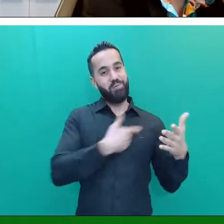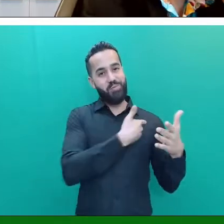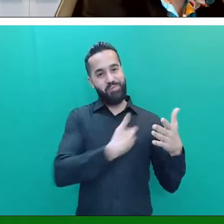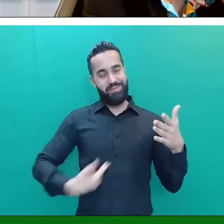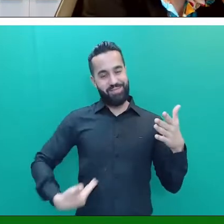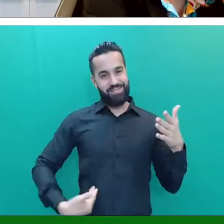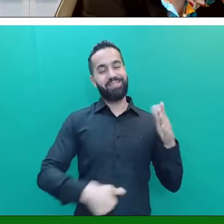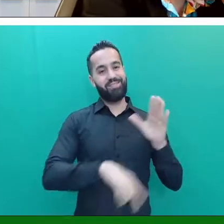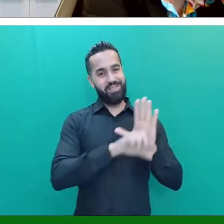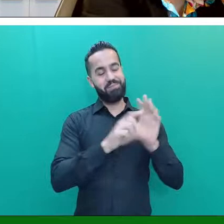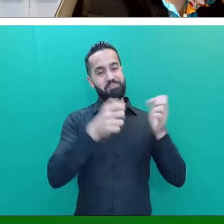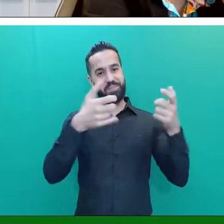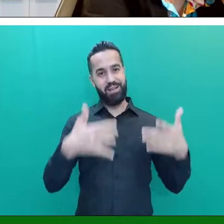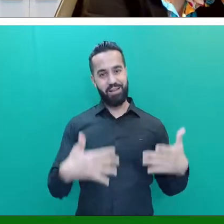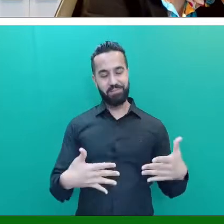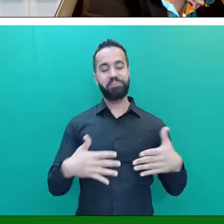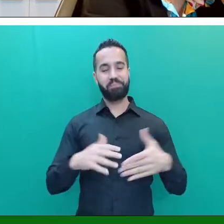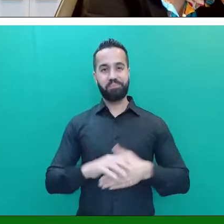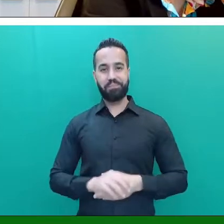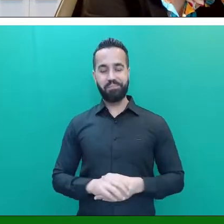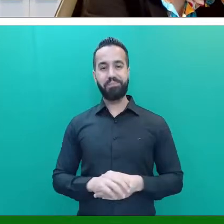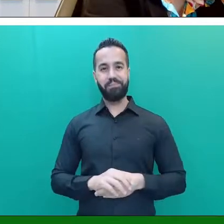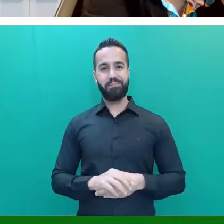Sobretudo para não gerar